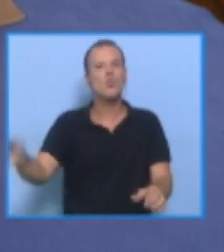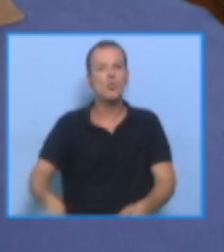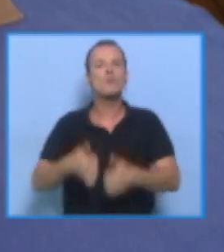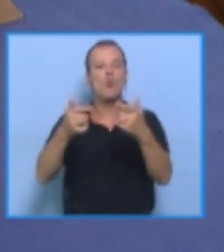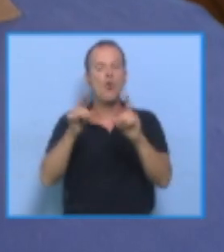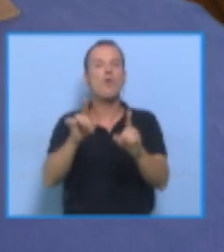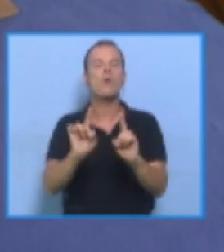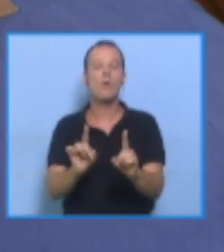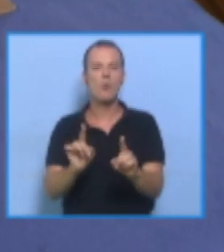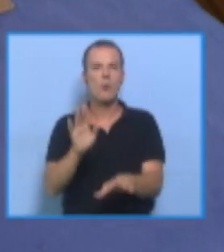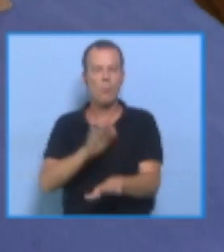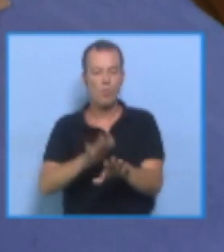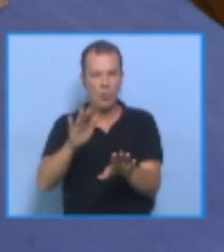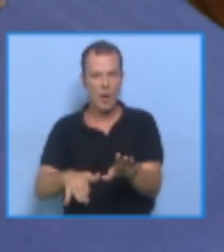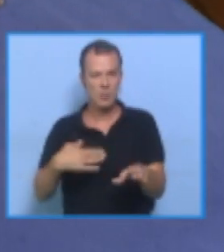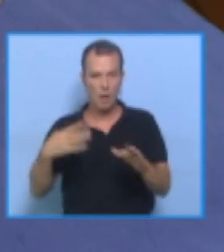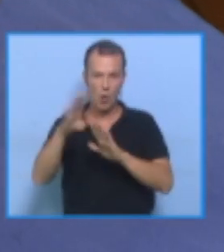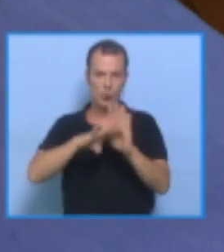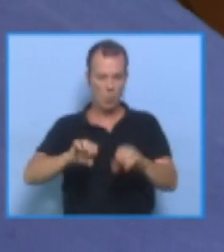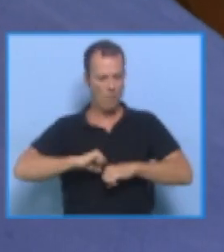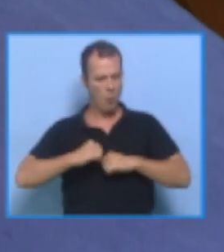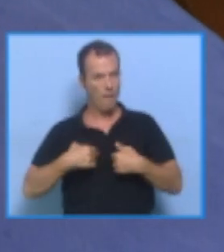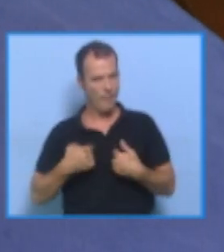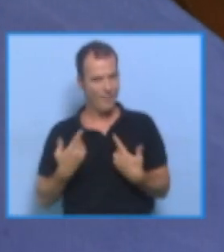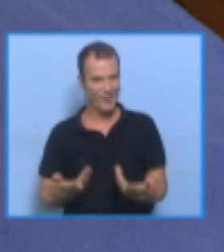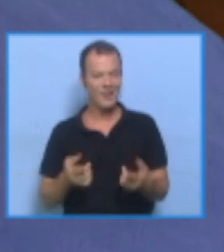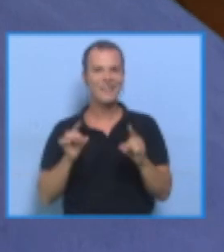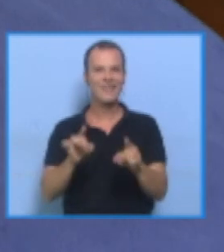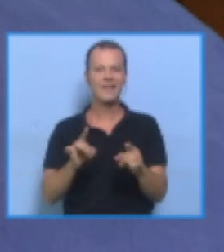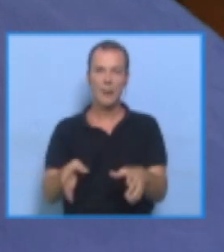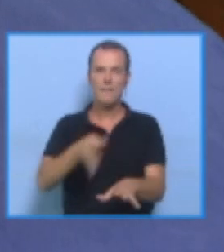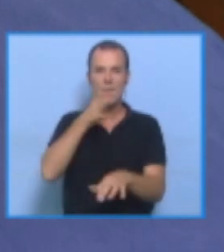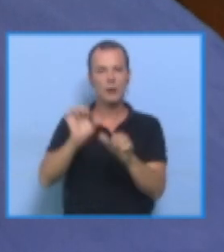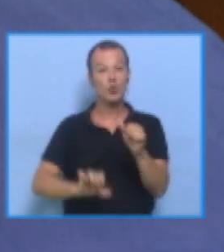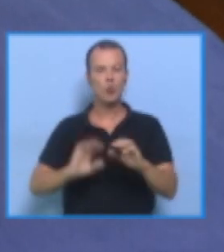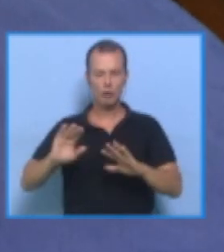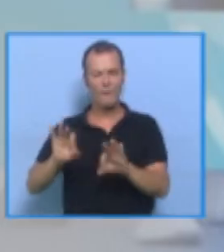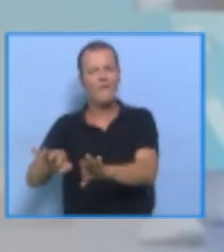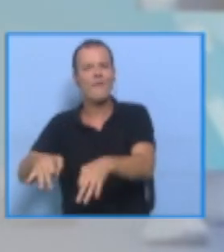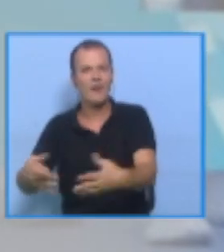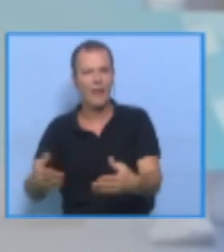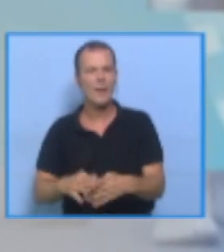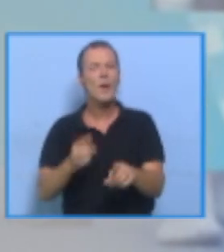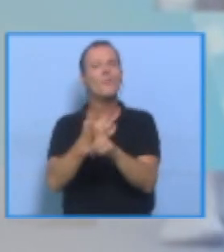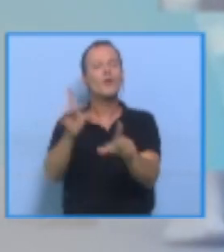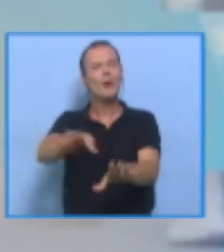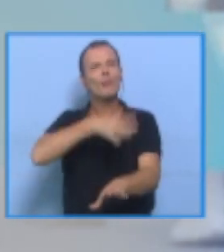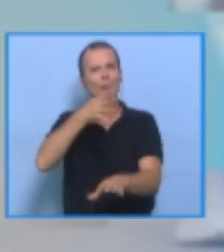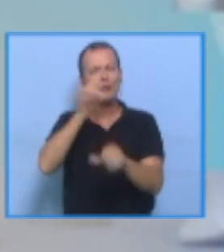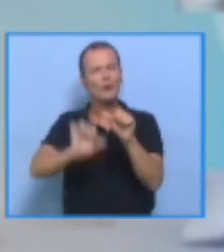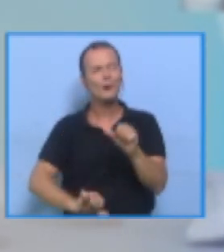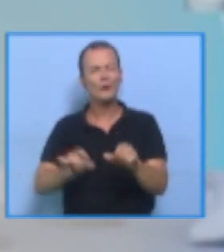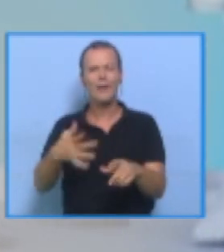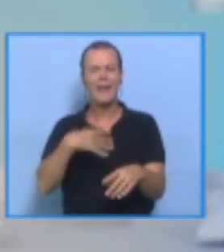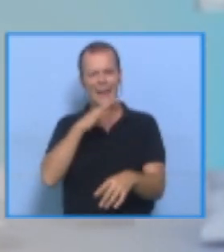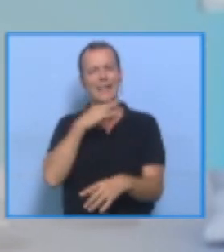com o seu programa, digamos, dito sobretudo no discurso final. E nesse discurso é muito curioso, bate todos